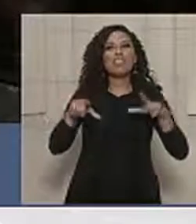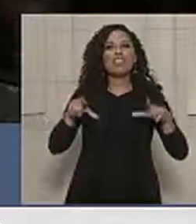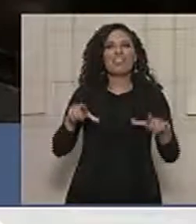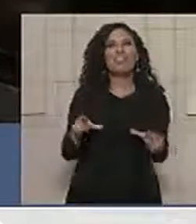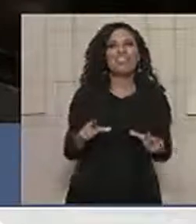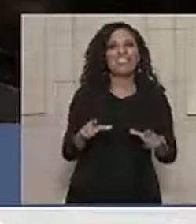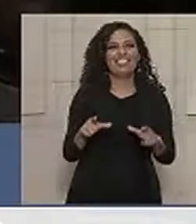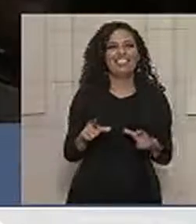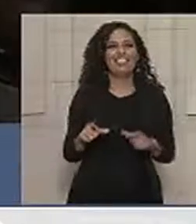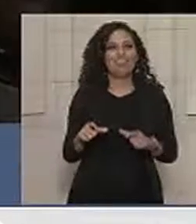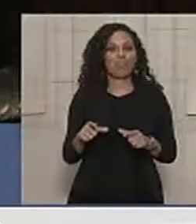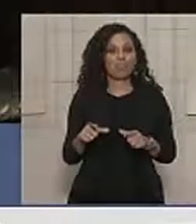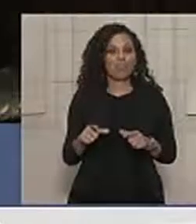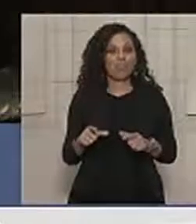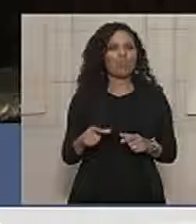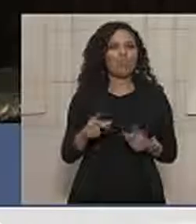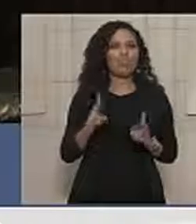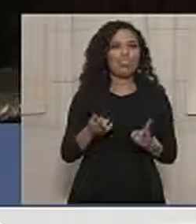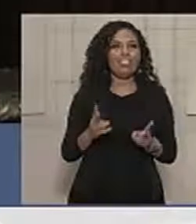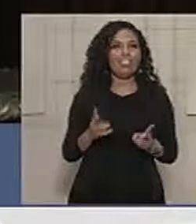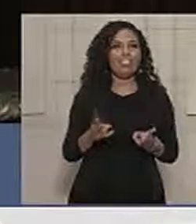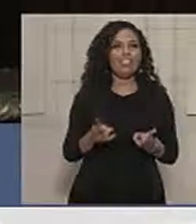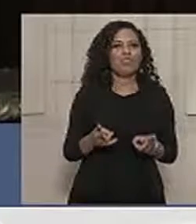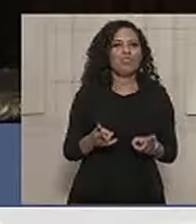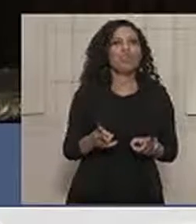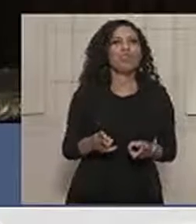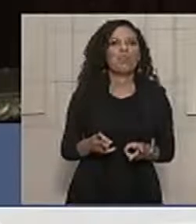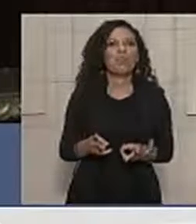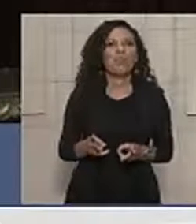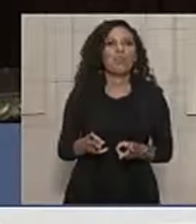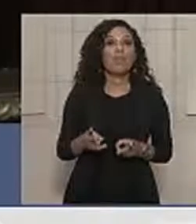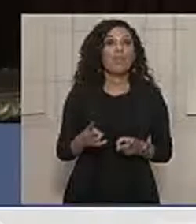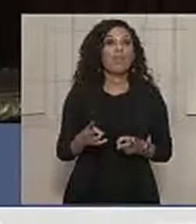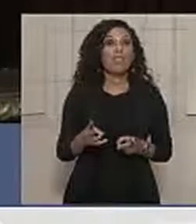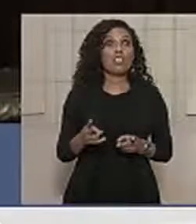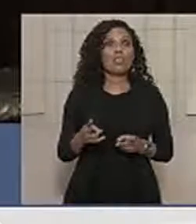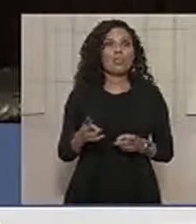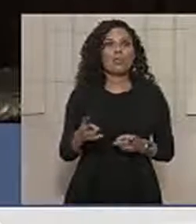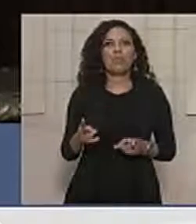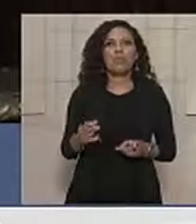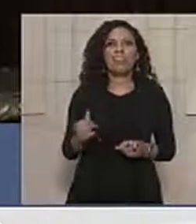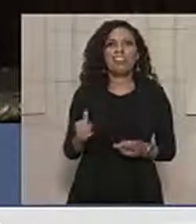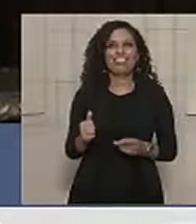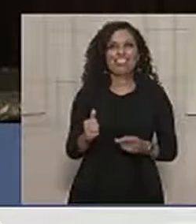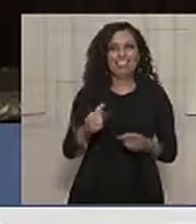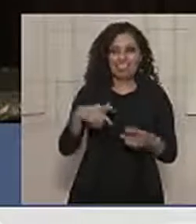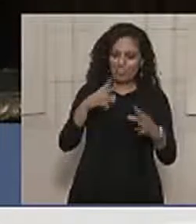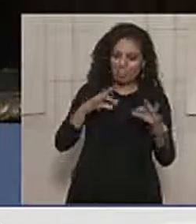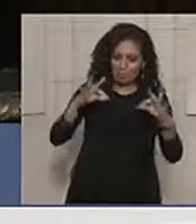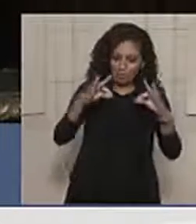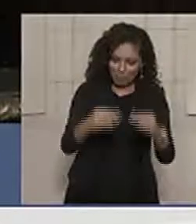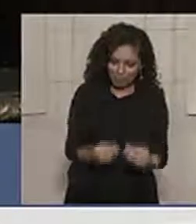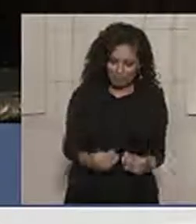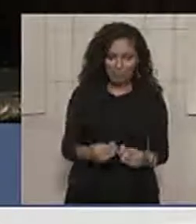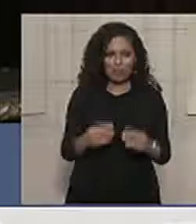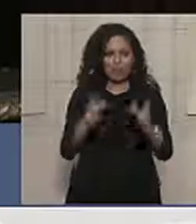A gente cada vez mais estimula o monitoramento e o controle social por parte da